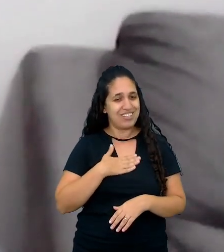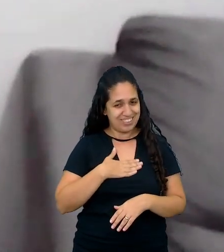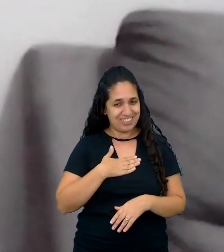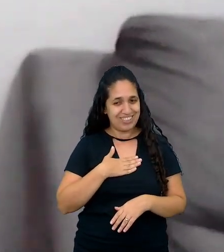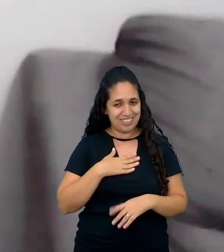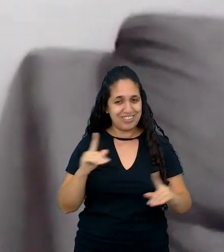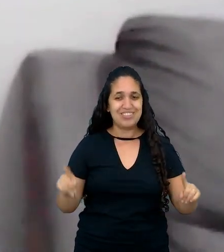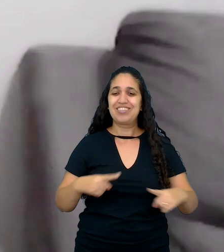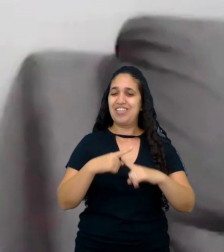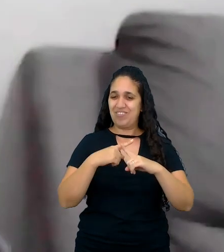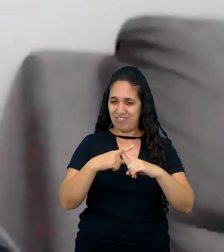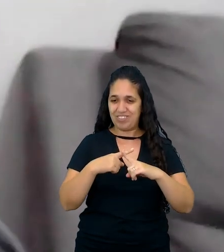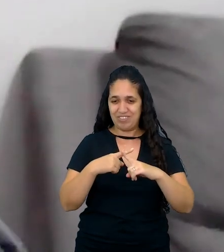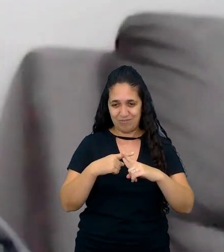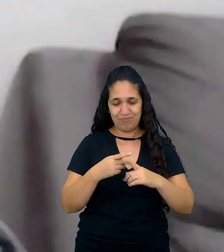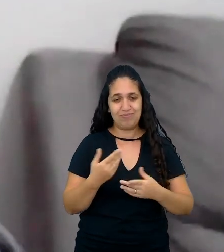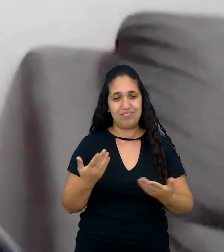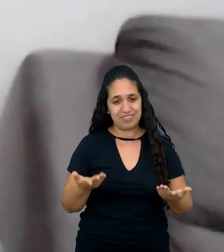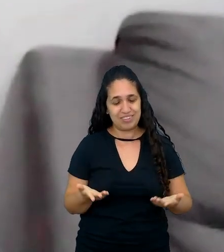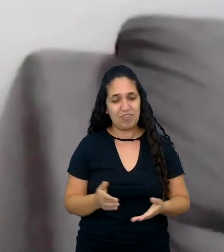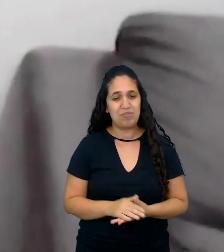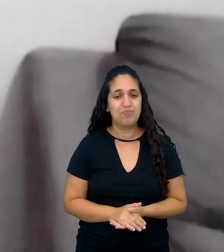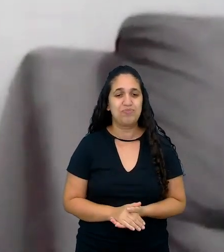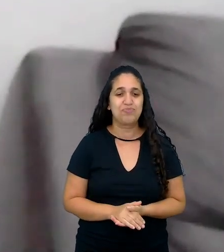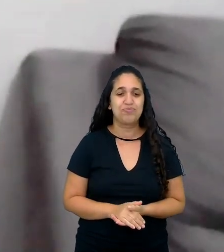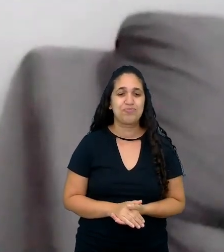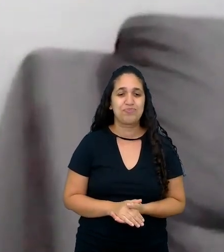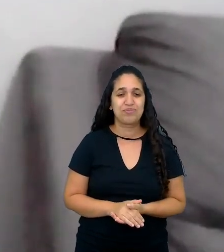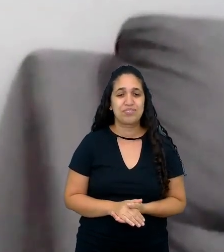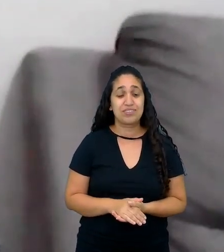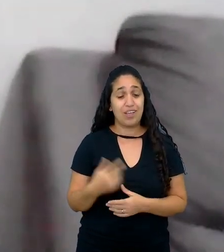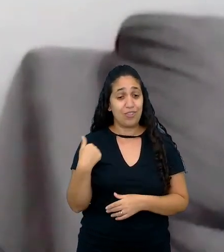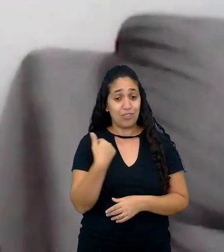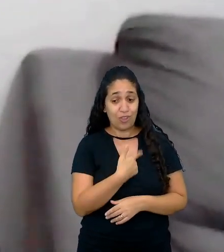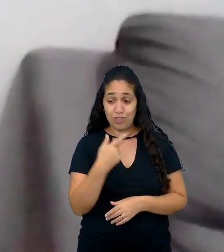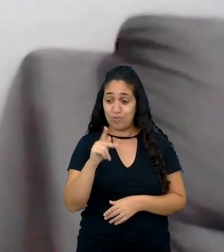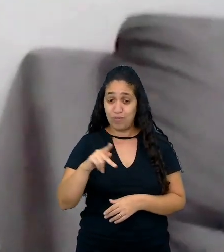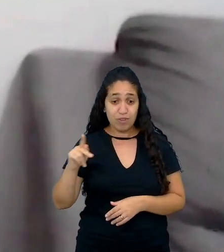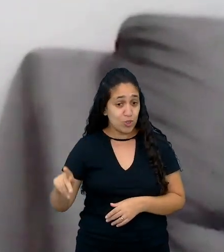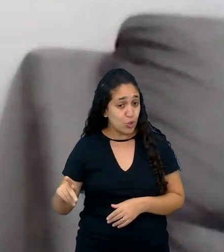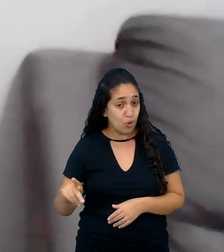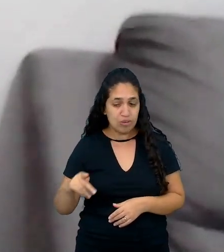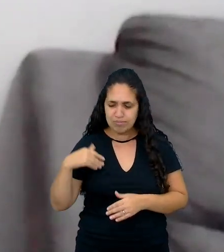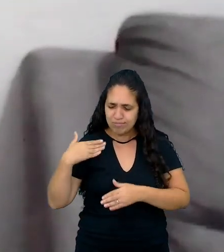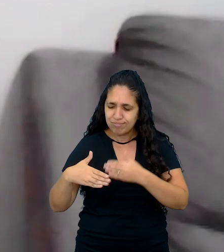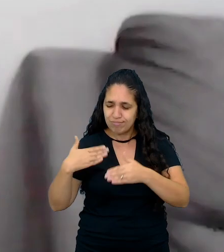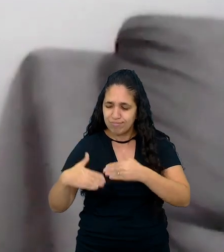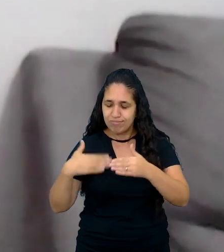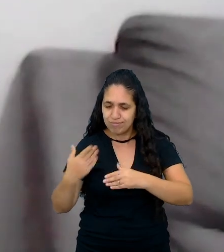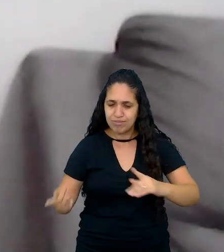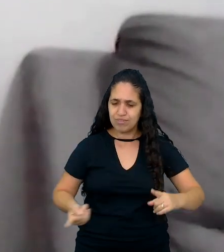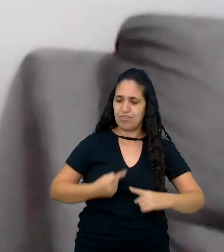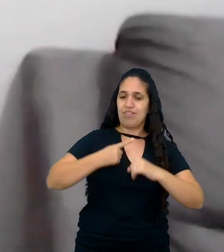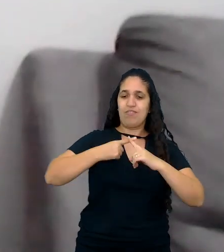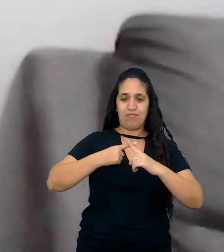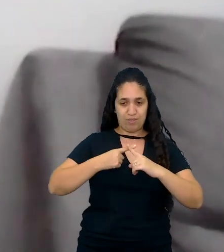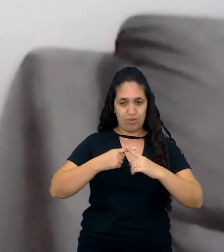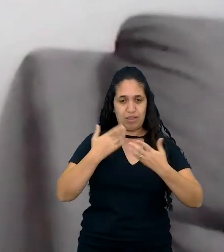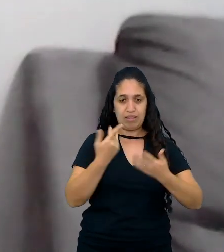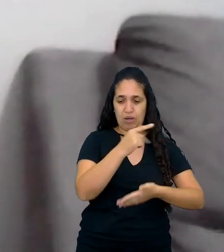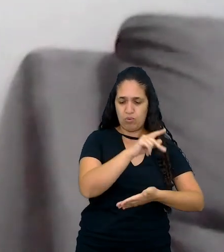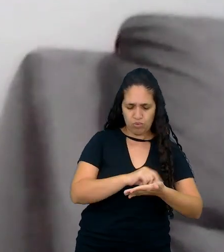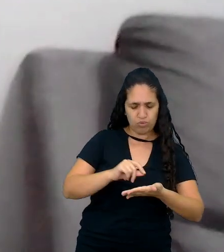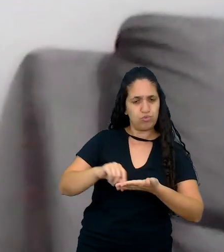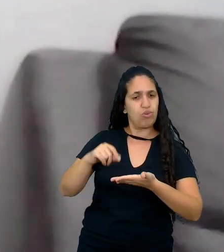gente mesmo, professor, né, a gente tá em desafios constantes, né, aí o que o Bender